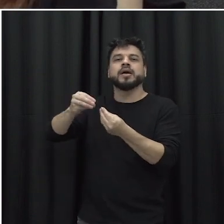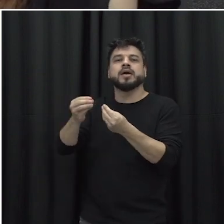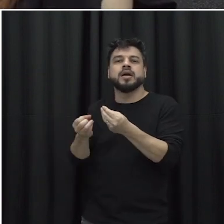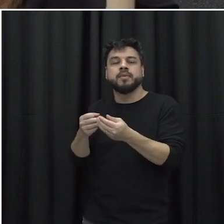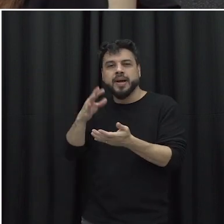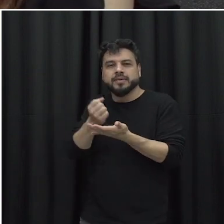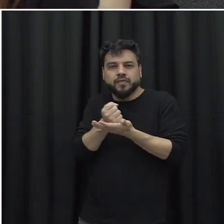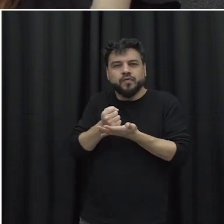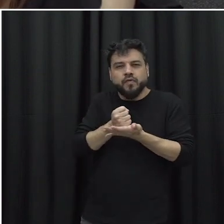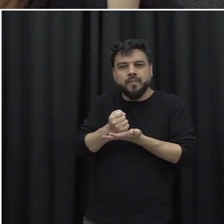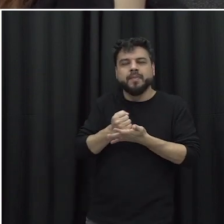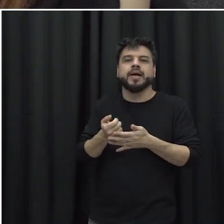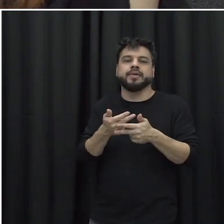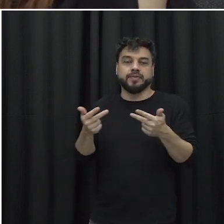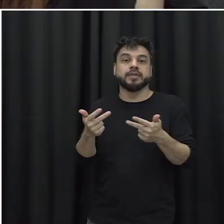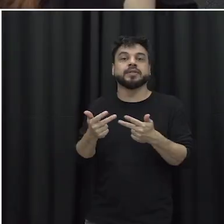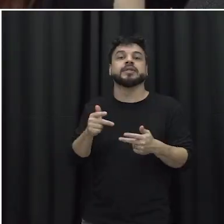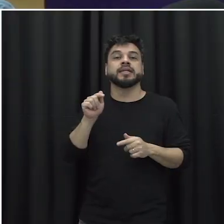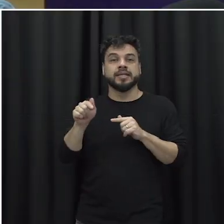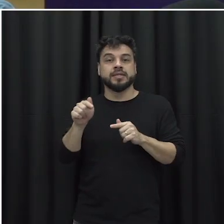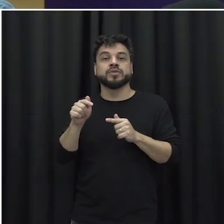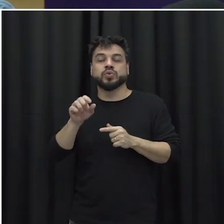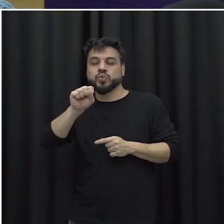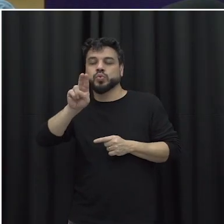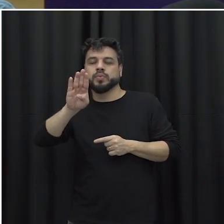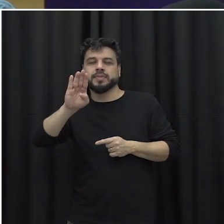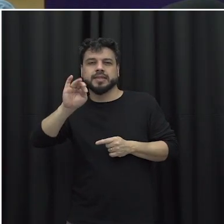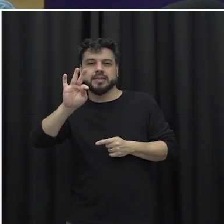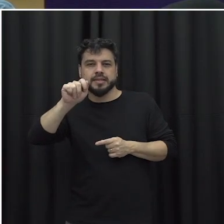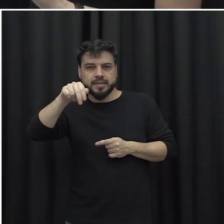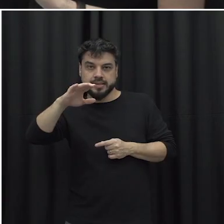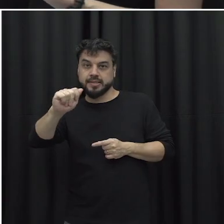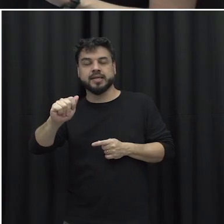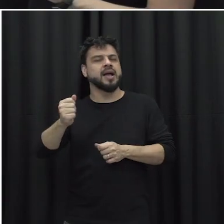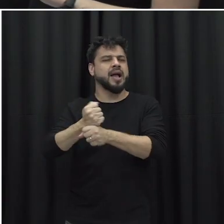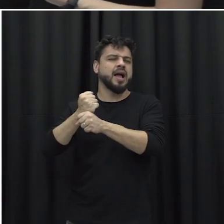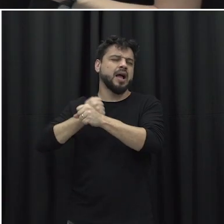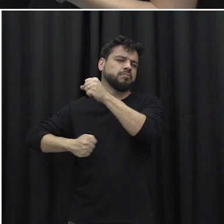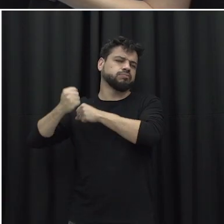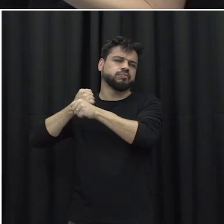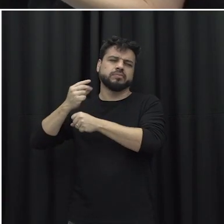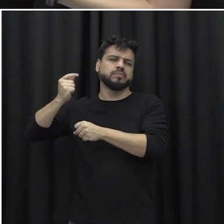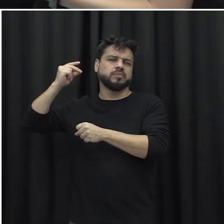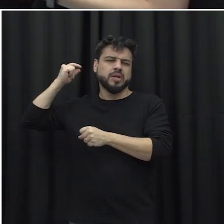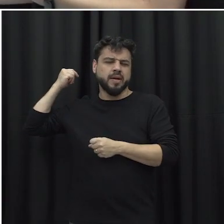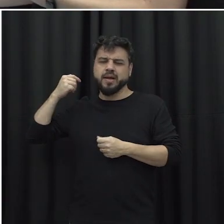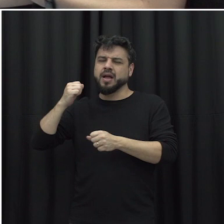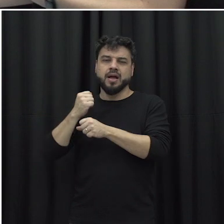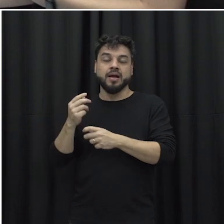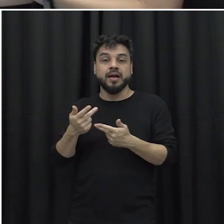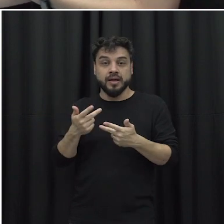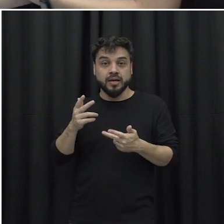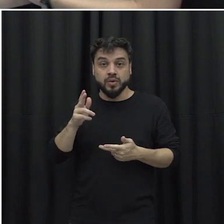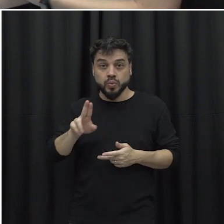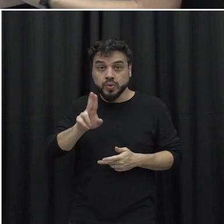Então, esses tipos de coisa, uma substância que há milhares de anos já é usada, todo mundo conhece, enfim, não se tem como